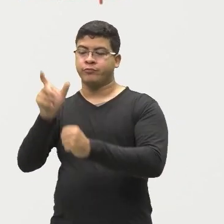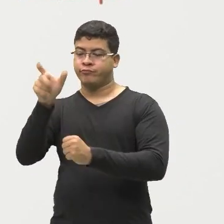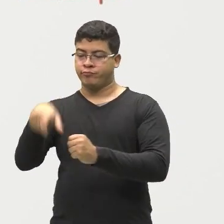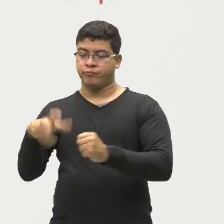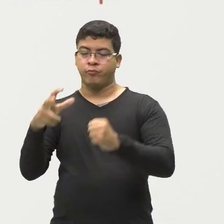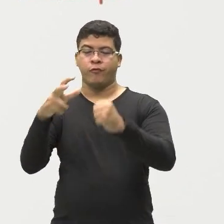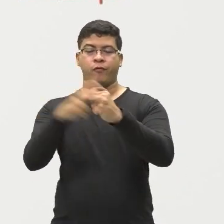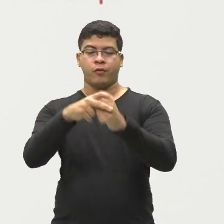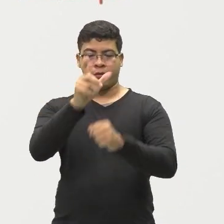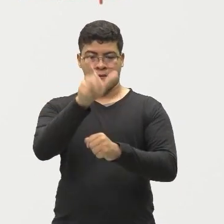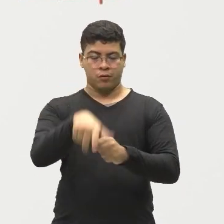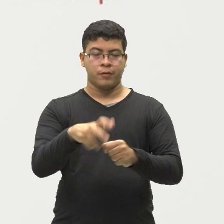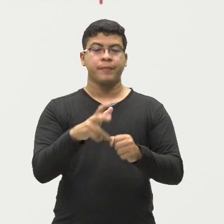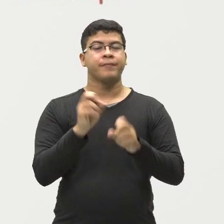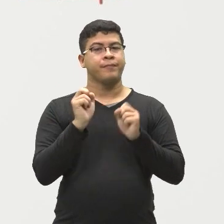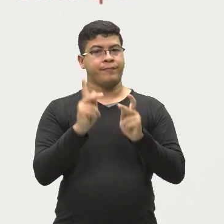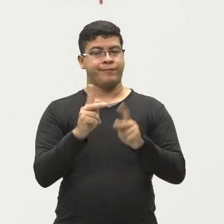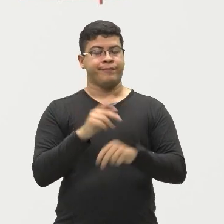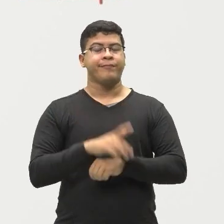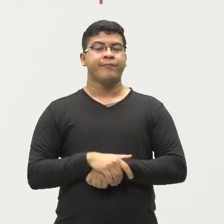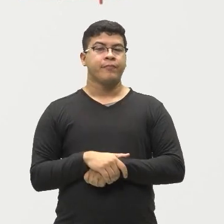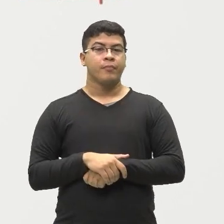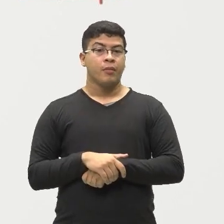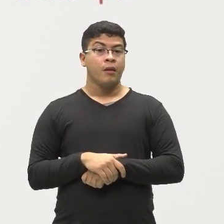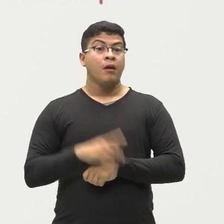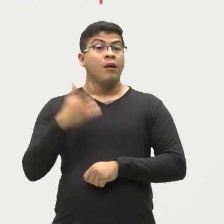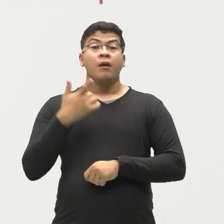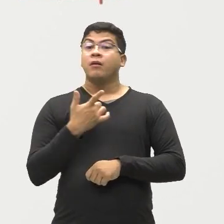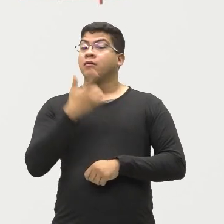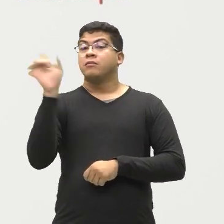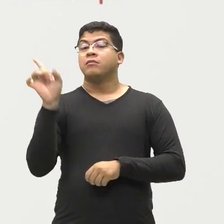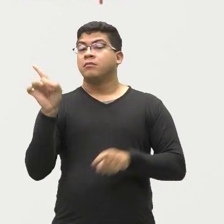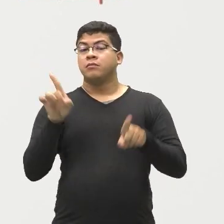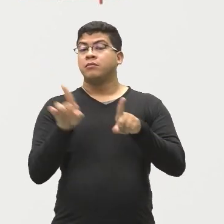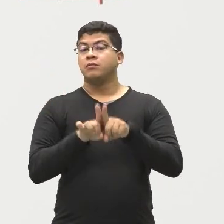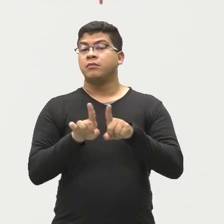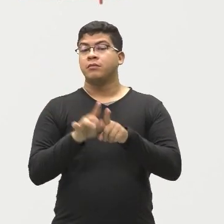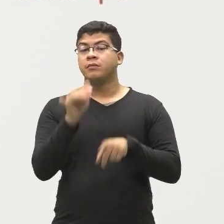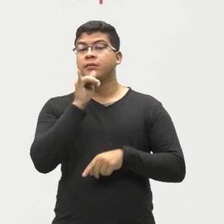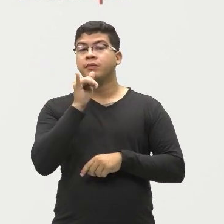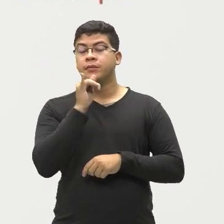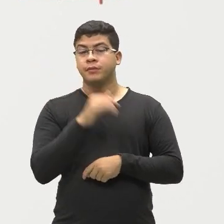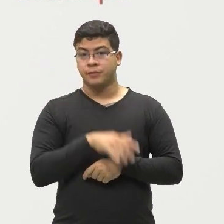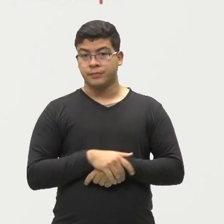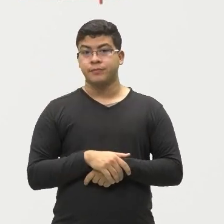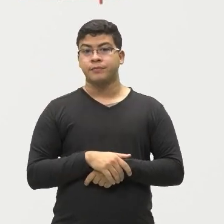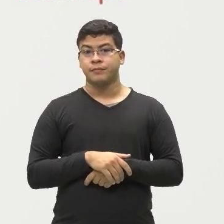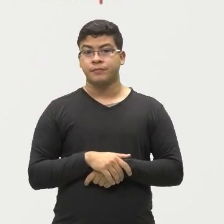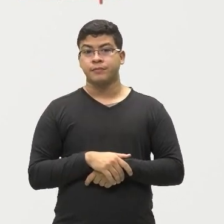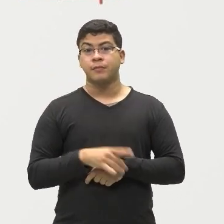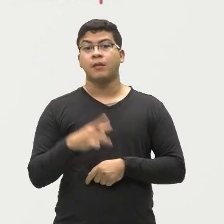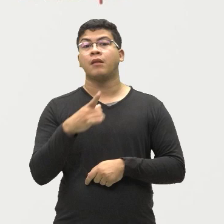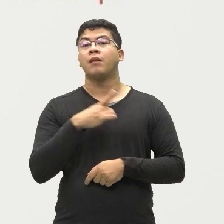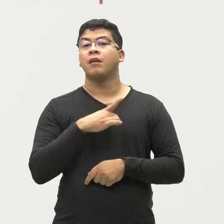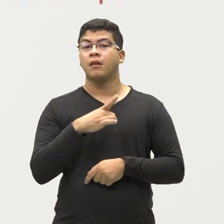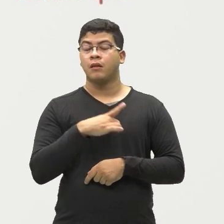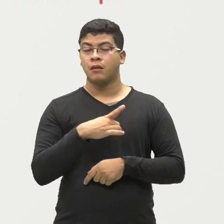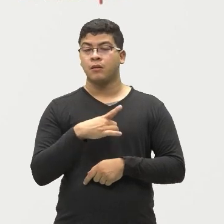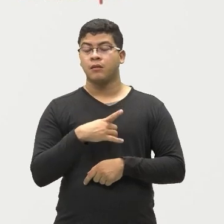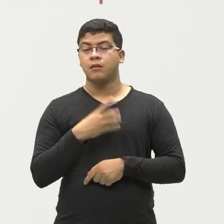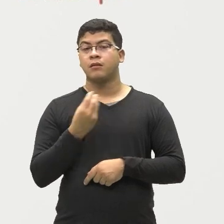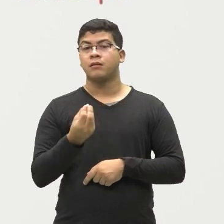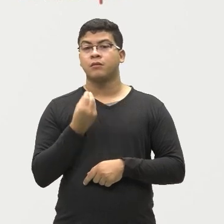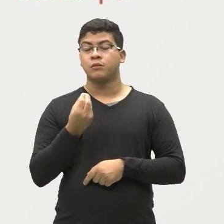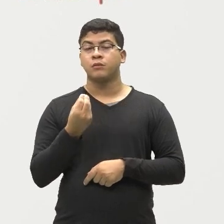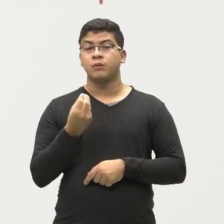específico. Além do vírus, a gente vai observar também que tem as doenças que são ocasionadas, né, são